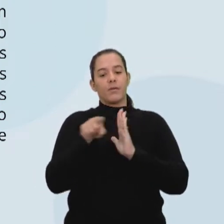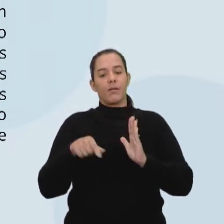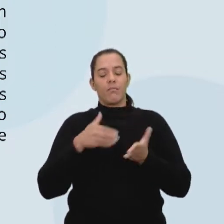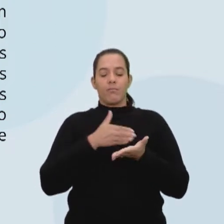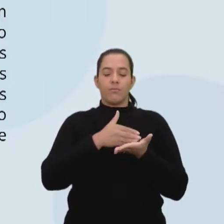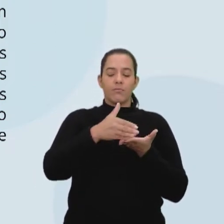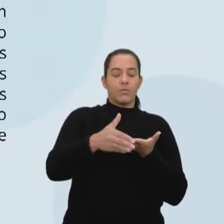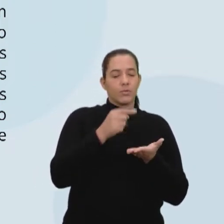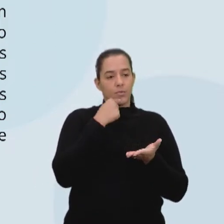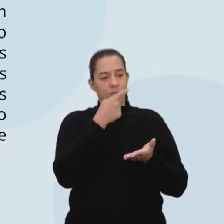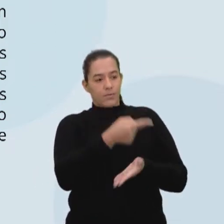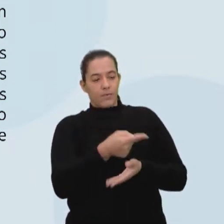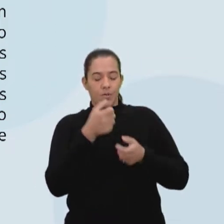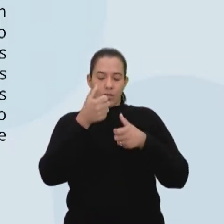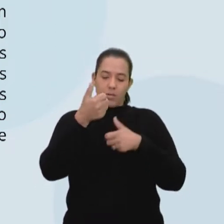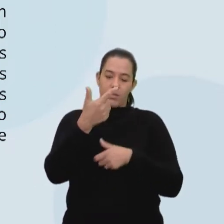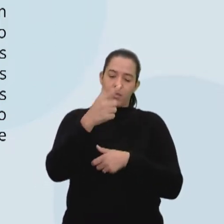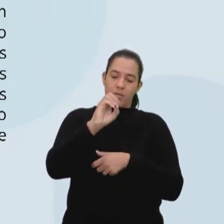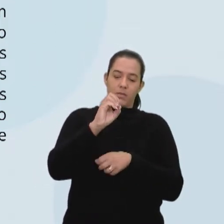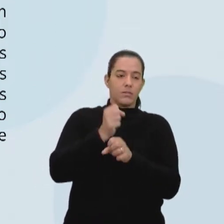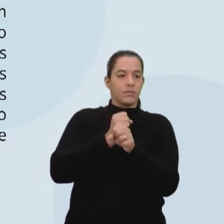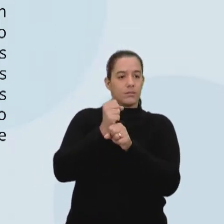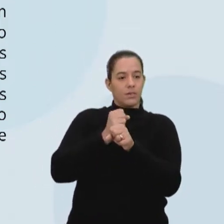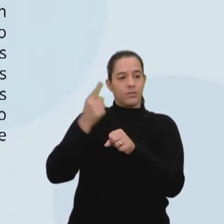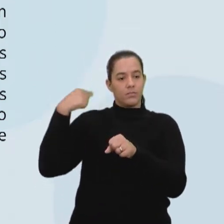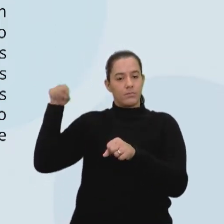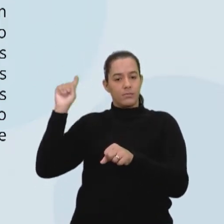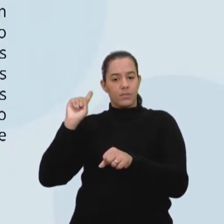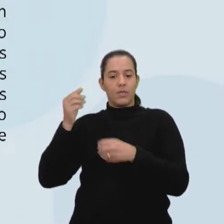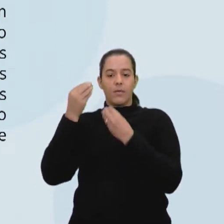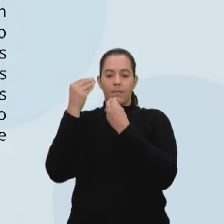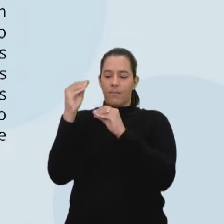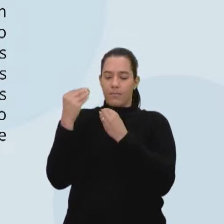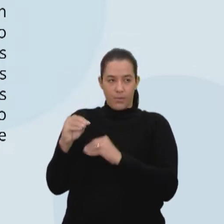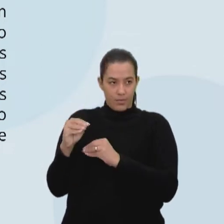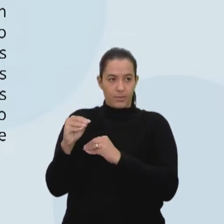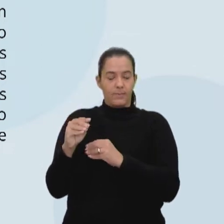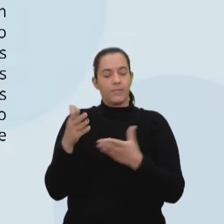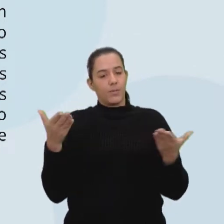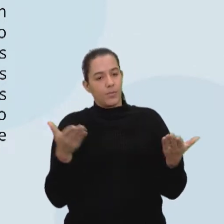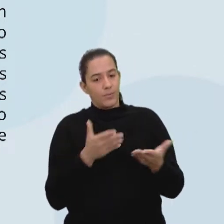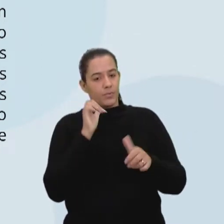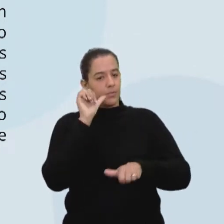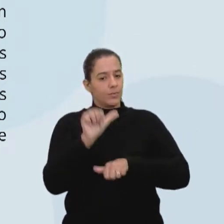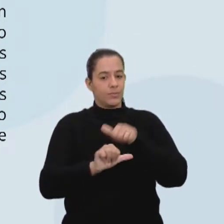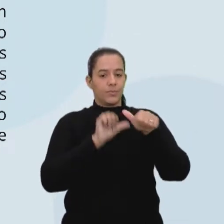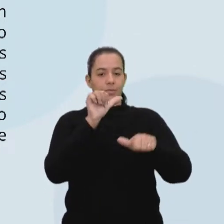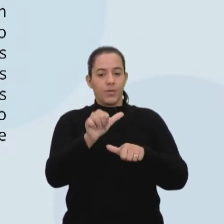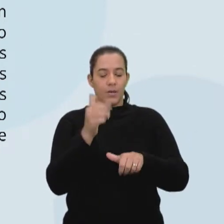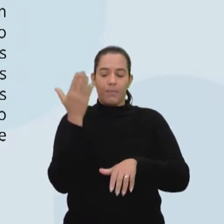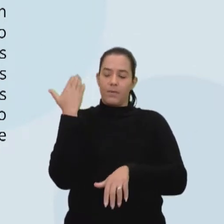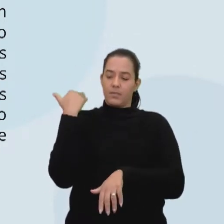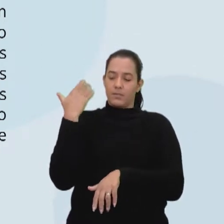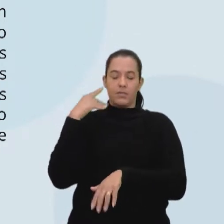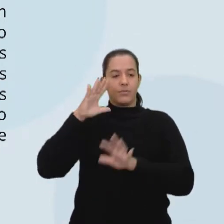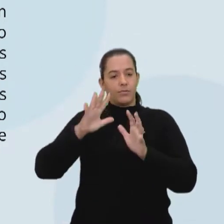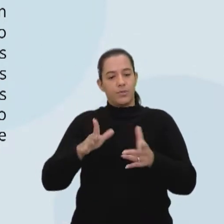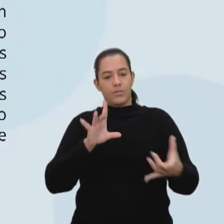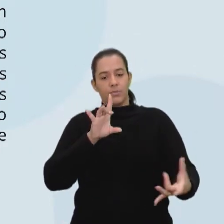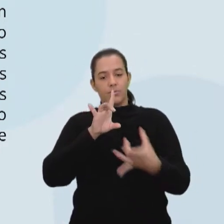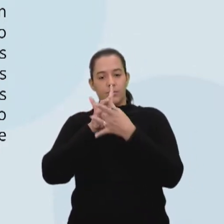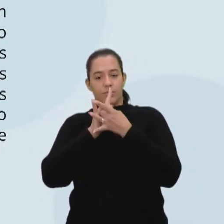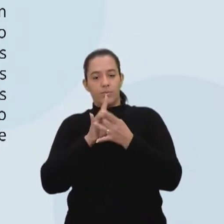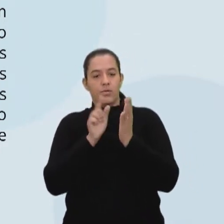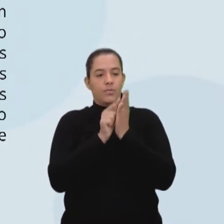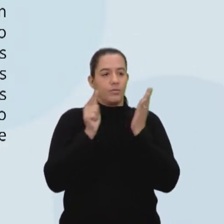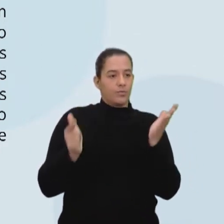como você disse, há 10 anos na forma de blog. E era um blog que já tinha uma parceria com o